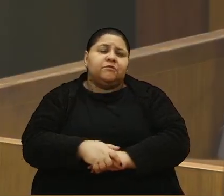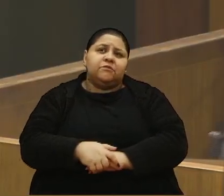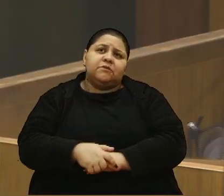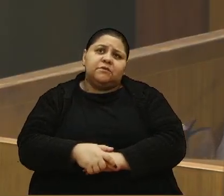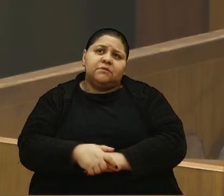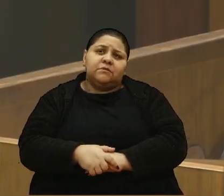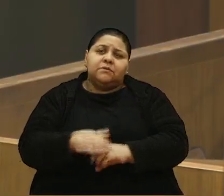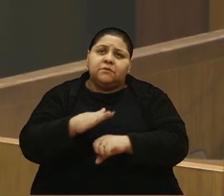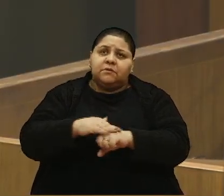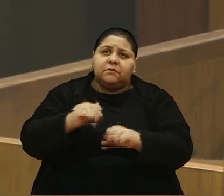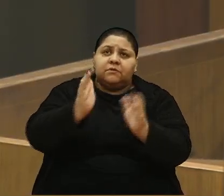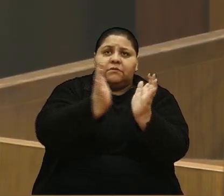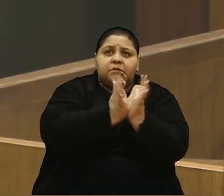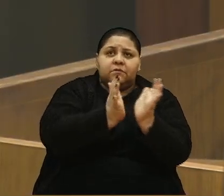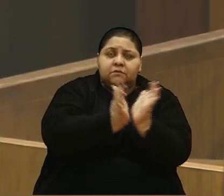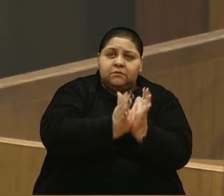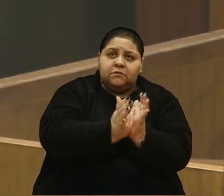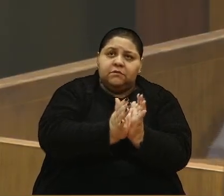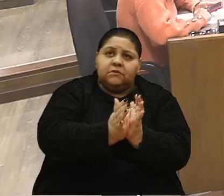Nobre colega